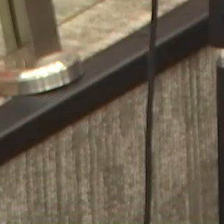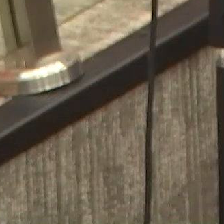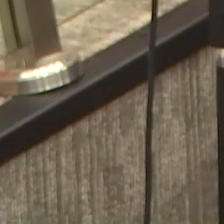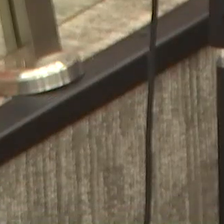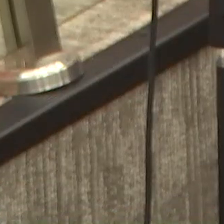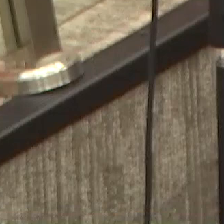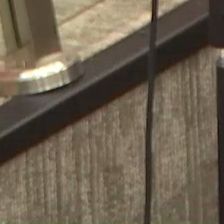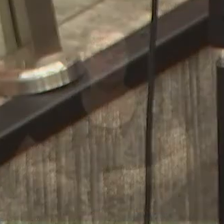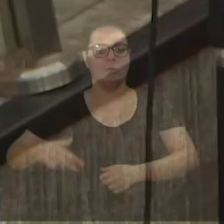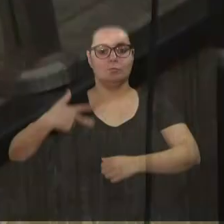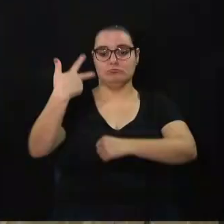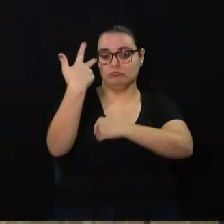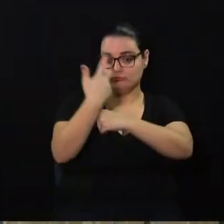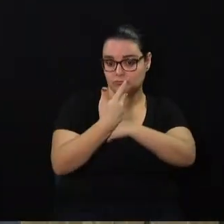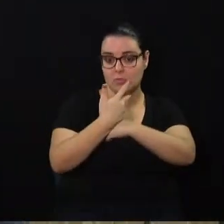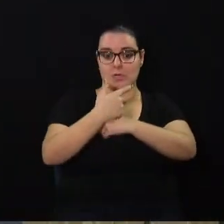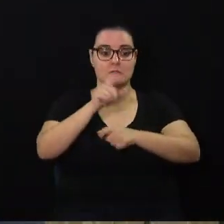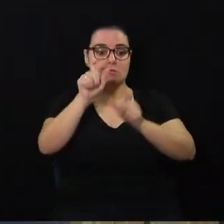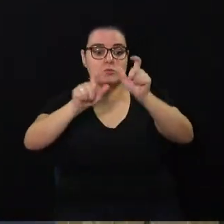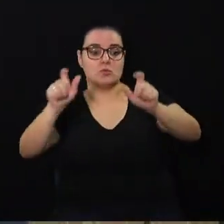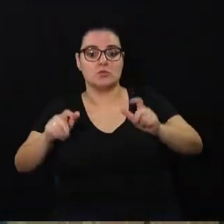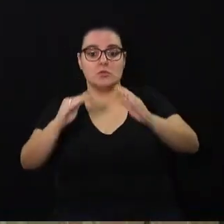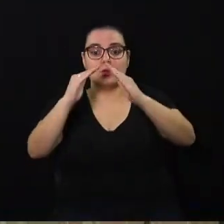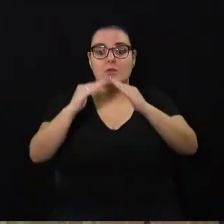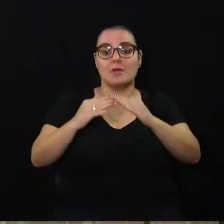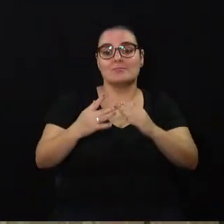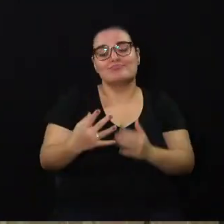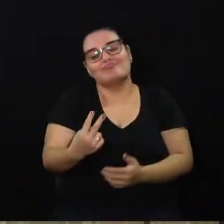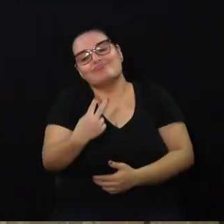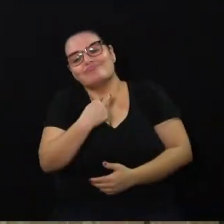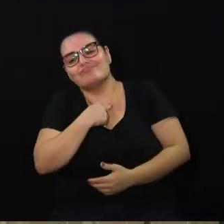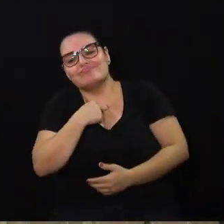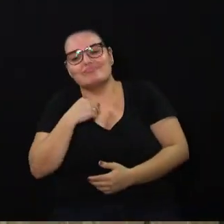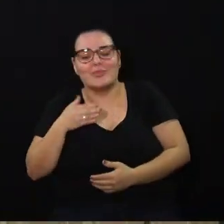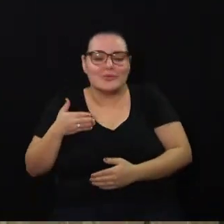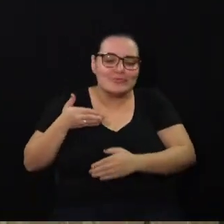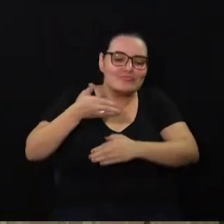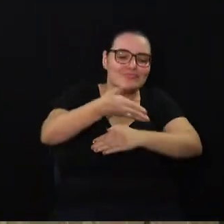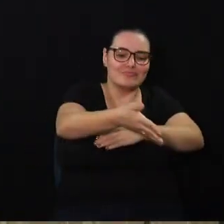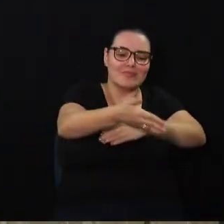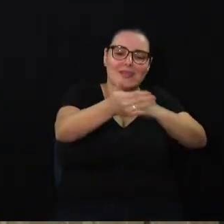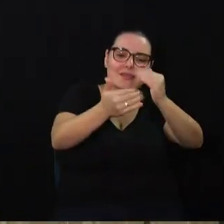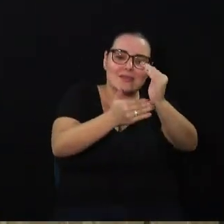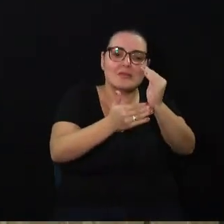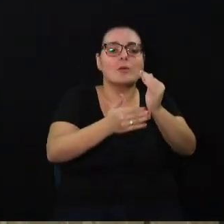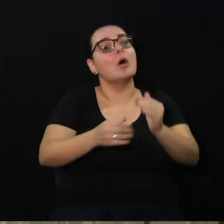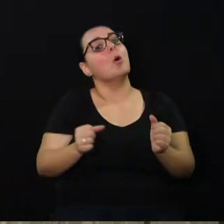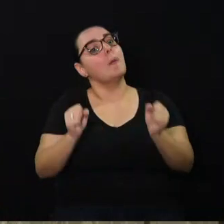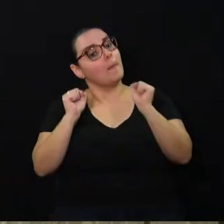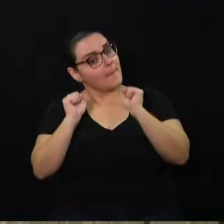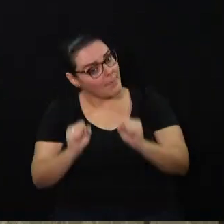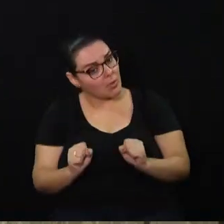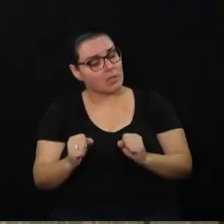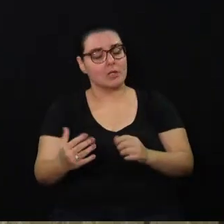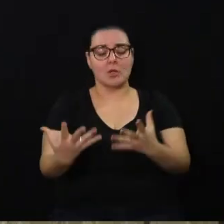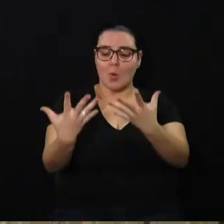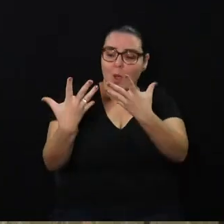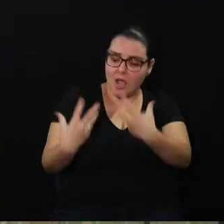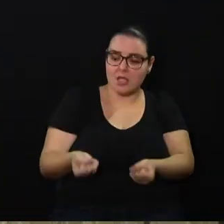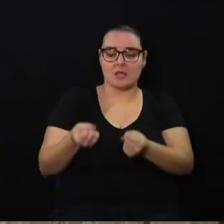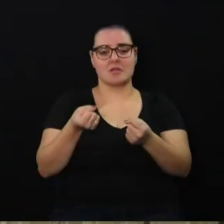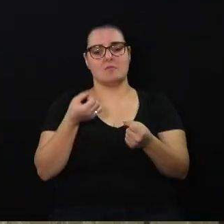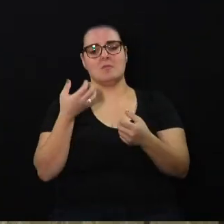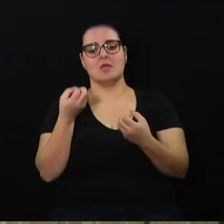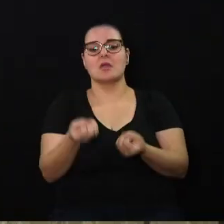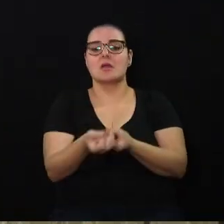câmara as pessoas que estão em casa que não puderem vir acompanhar pessoalmente poderão também receber as informações é